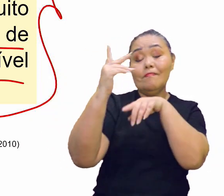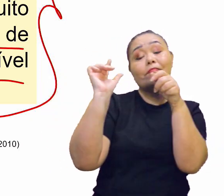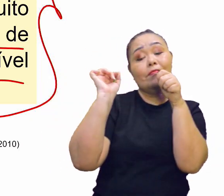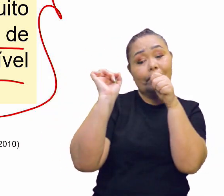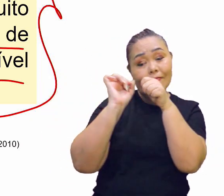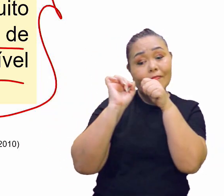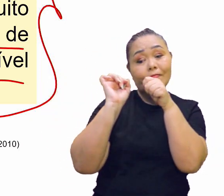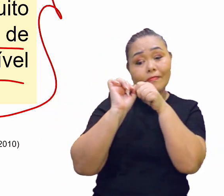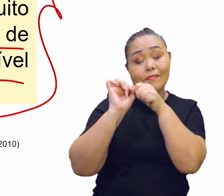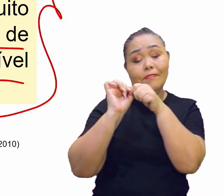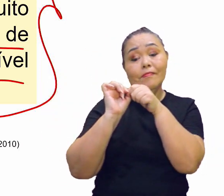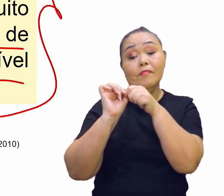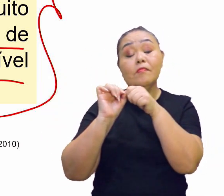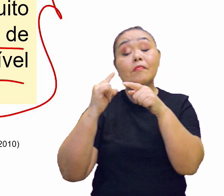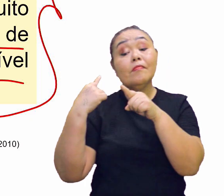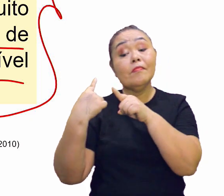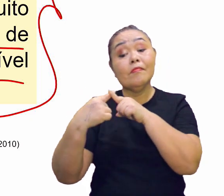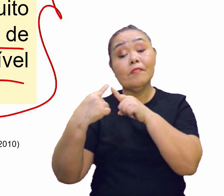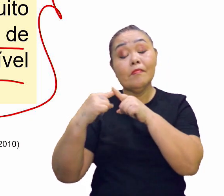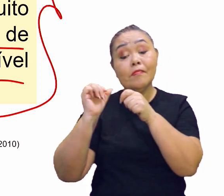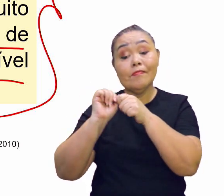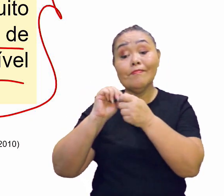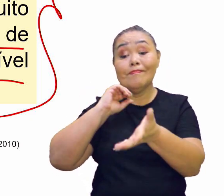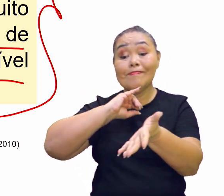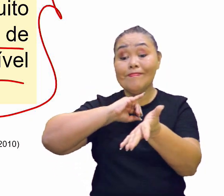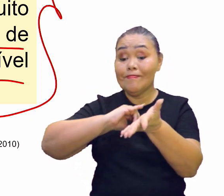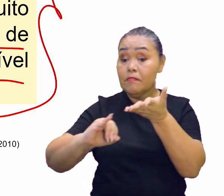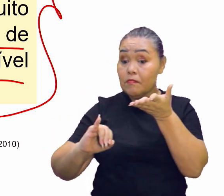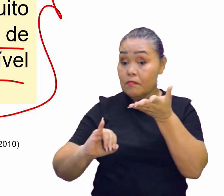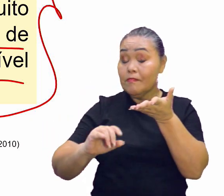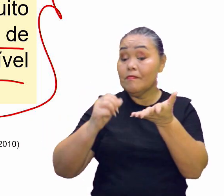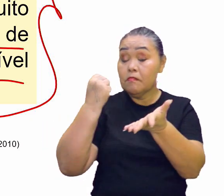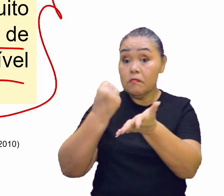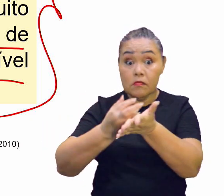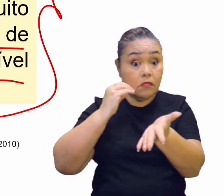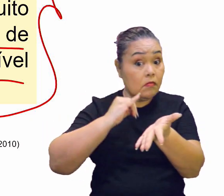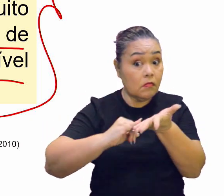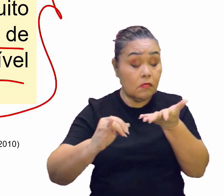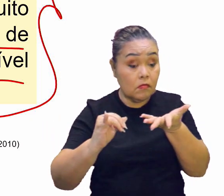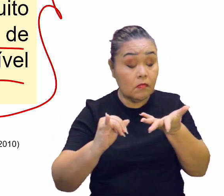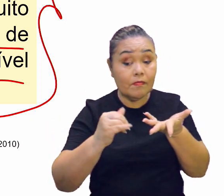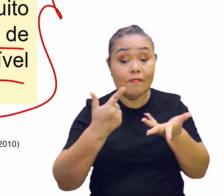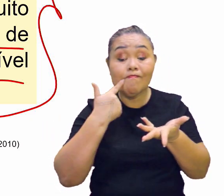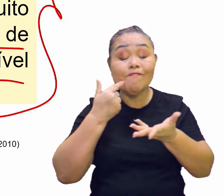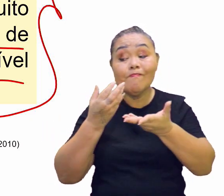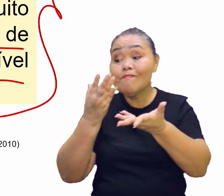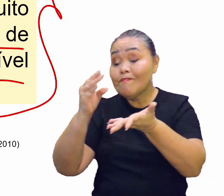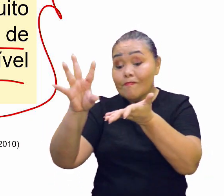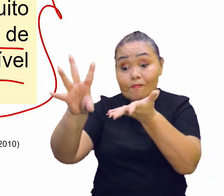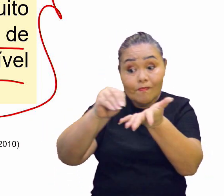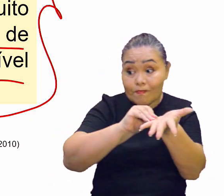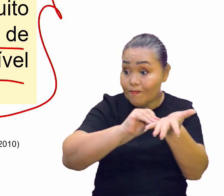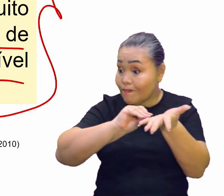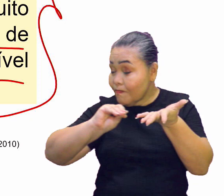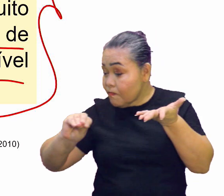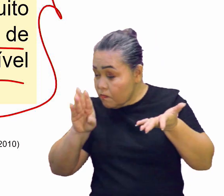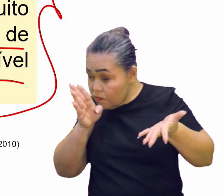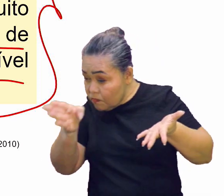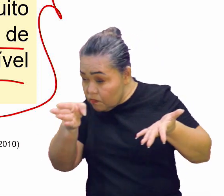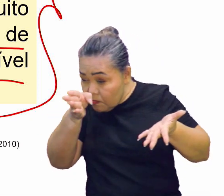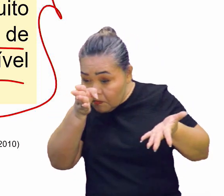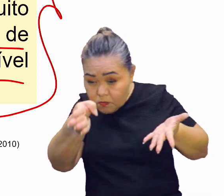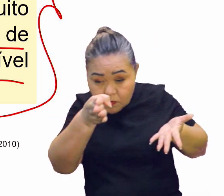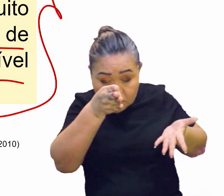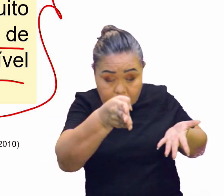fazem. Porque nós temos uma alta carga tributária, mesmo que nós arrecadamos muito, mas não investe de forma adequada